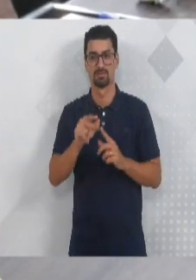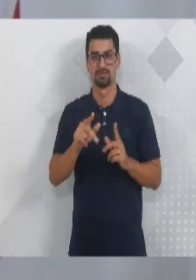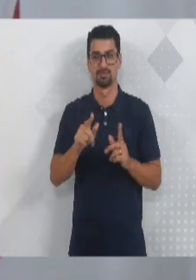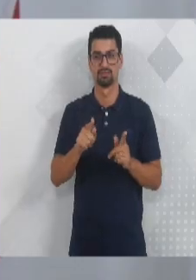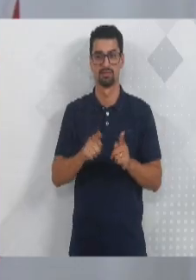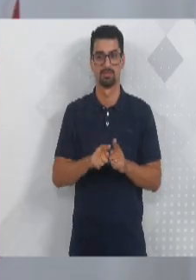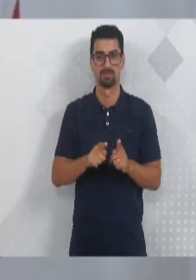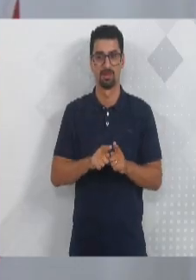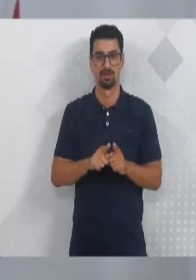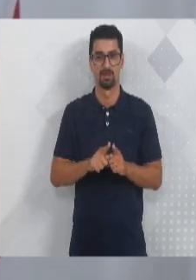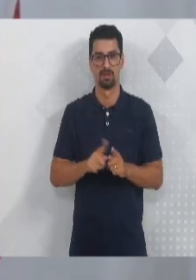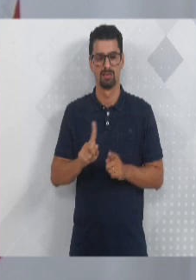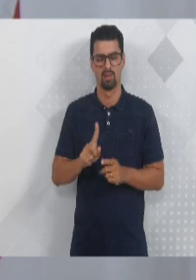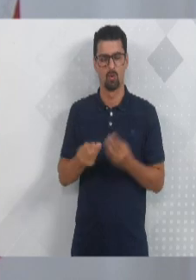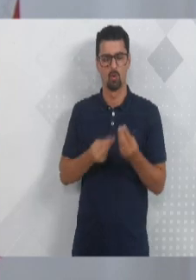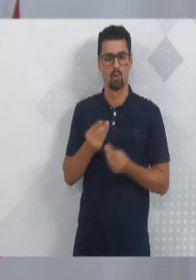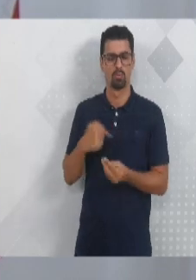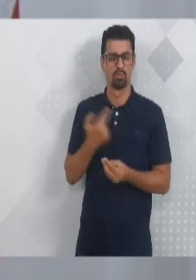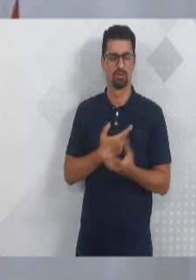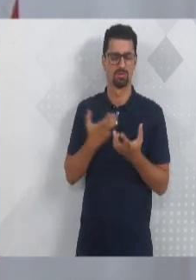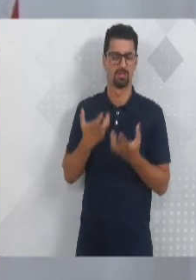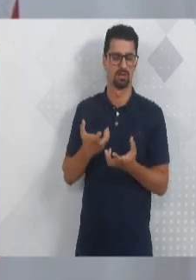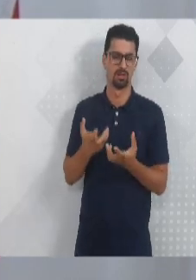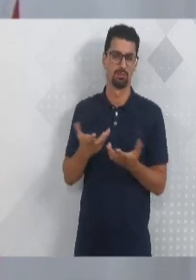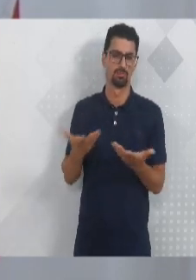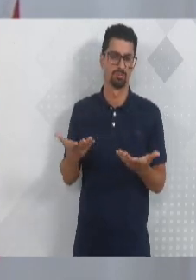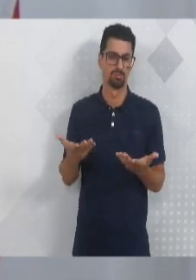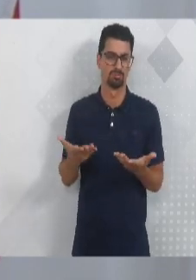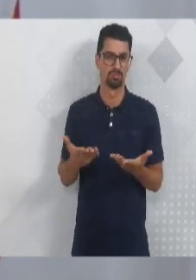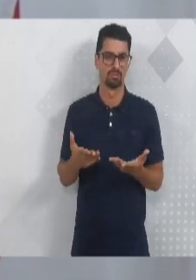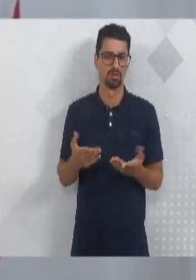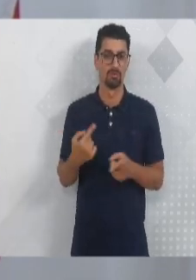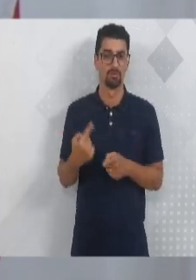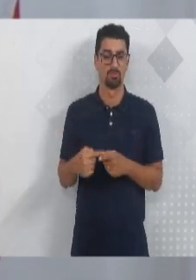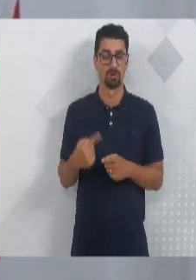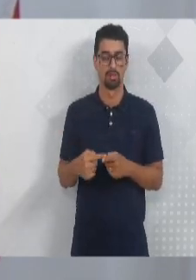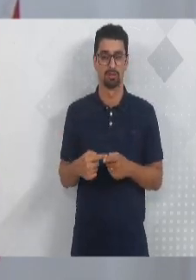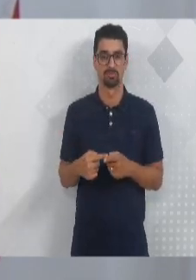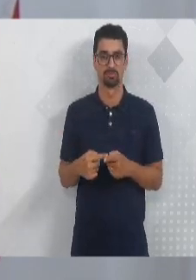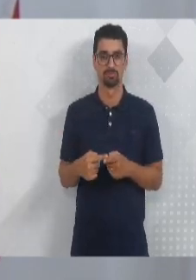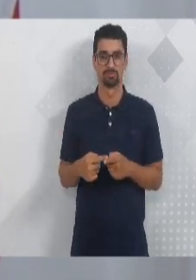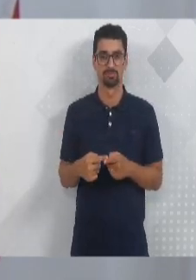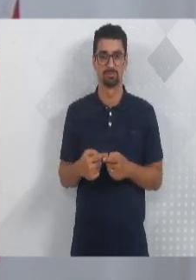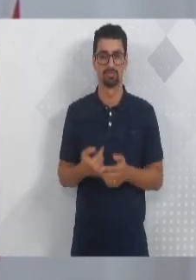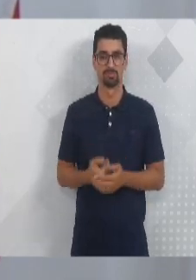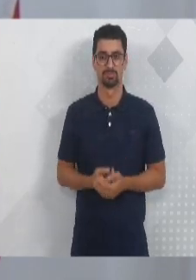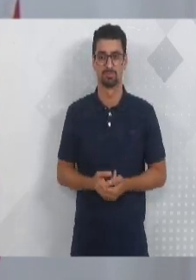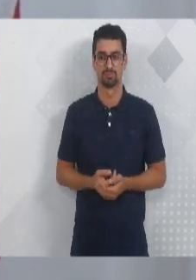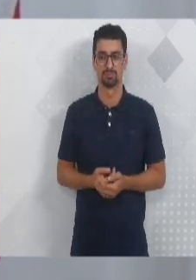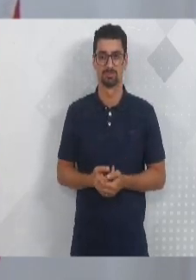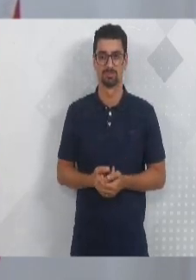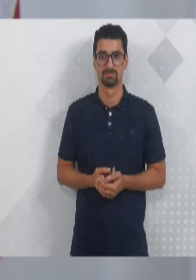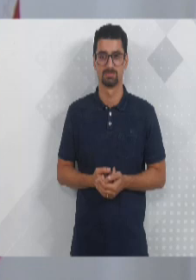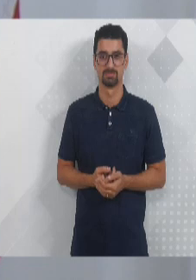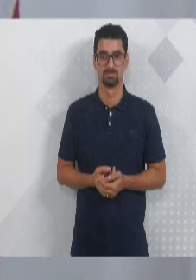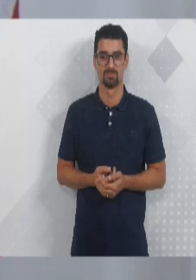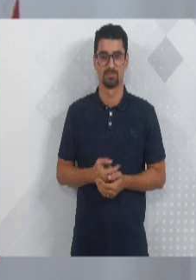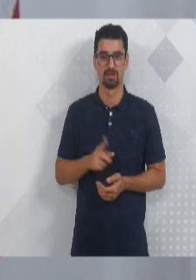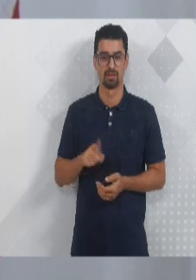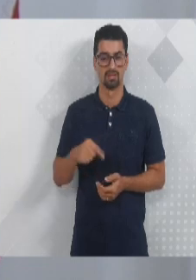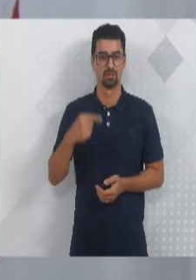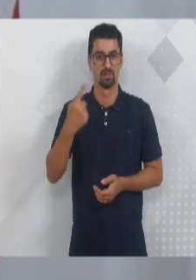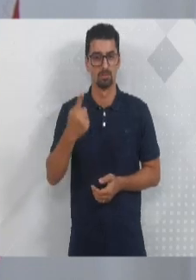não como nós queríamos porque depois de descer os morros